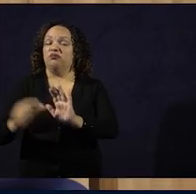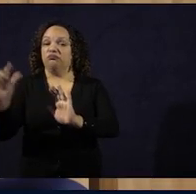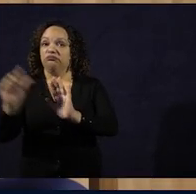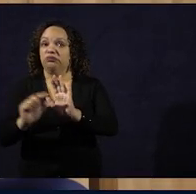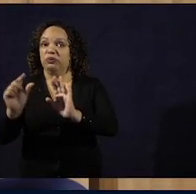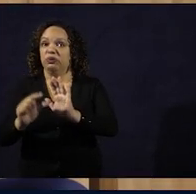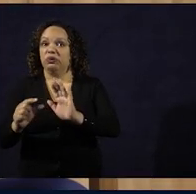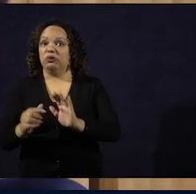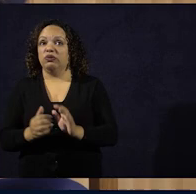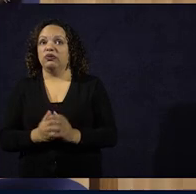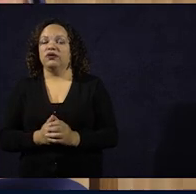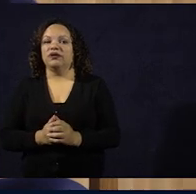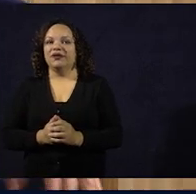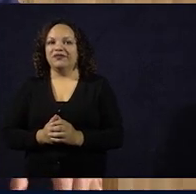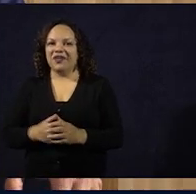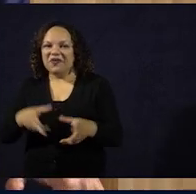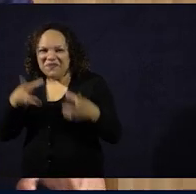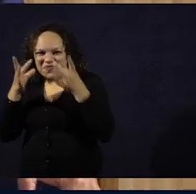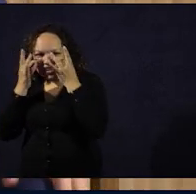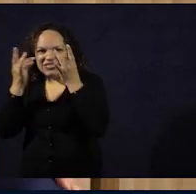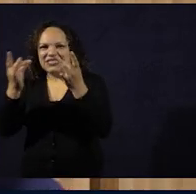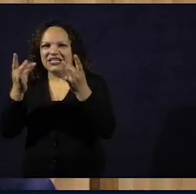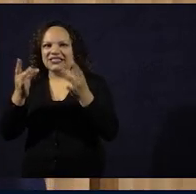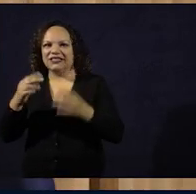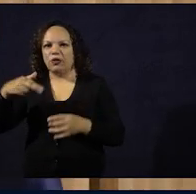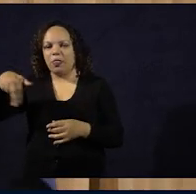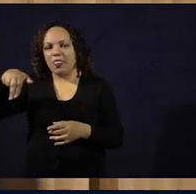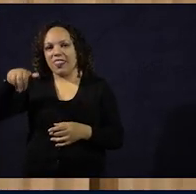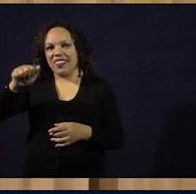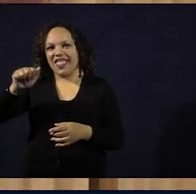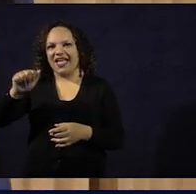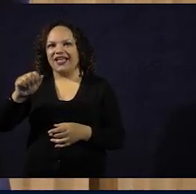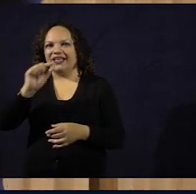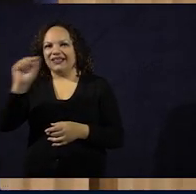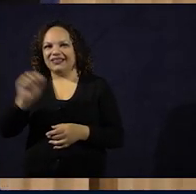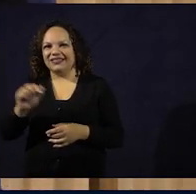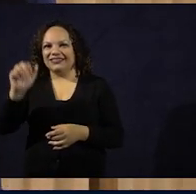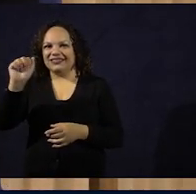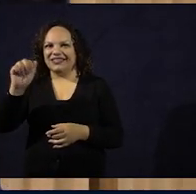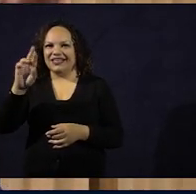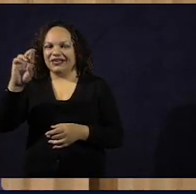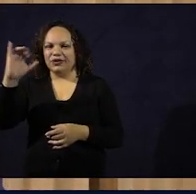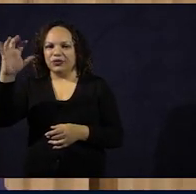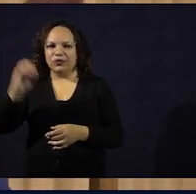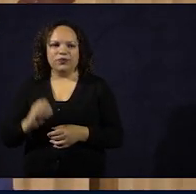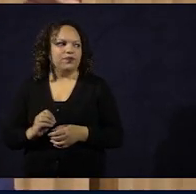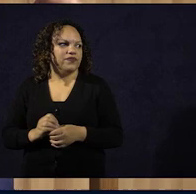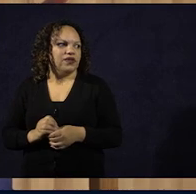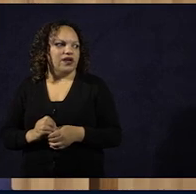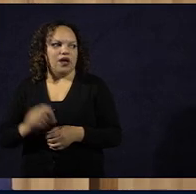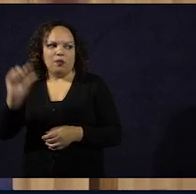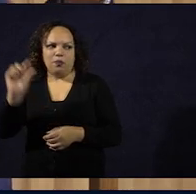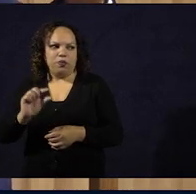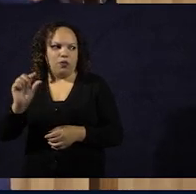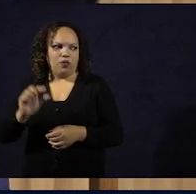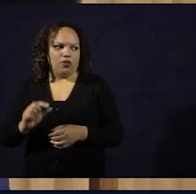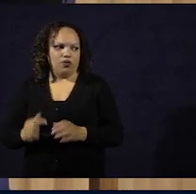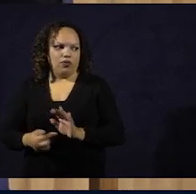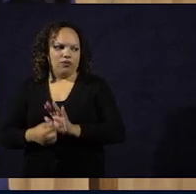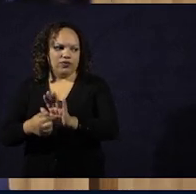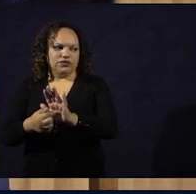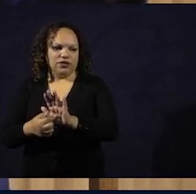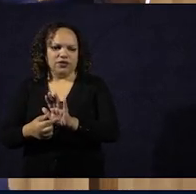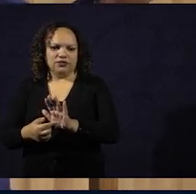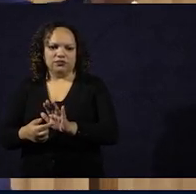eu Nazário fica atento aí nisso né é rodando aí tal é pouco representado pelo que